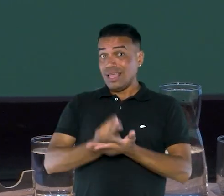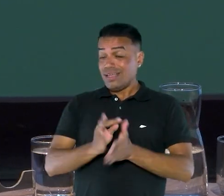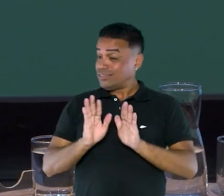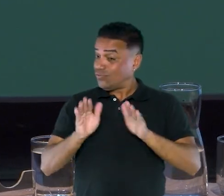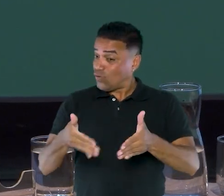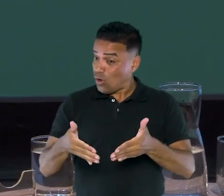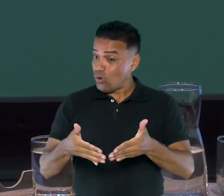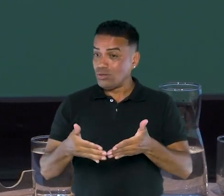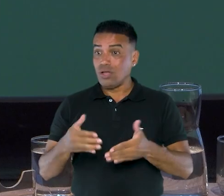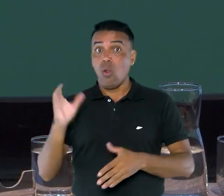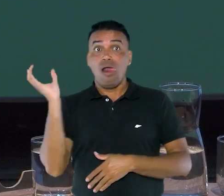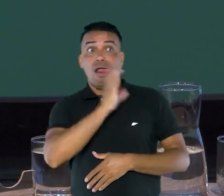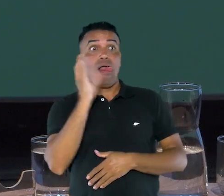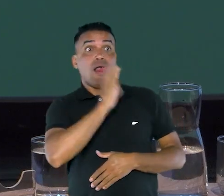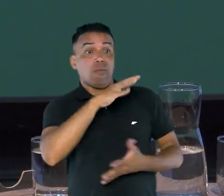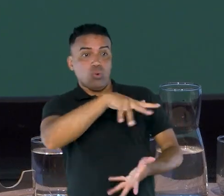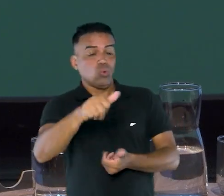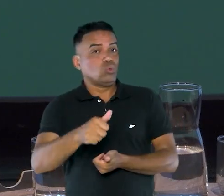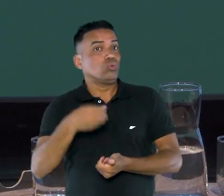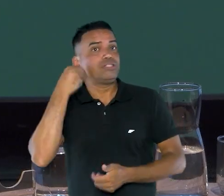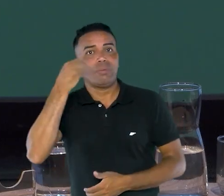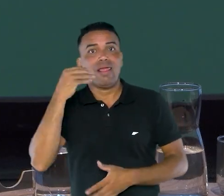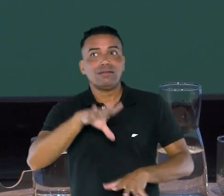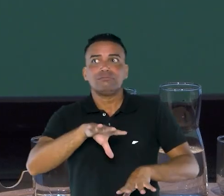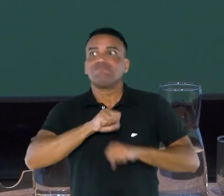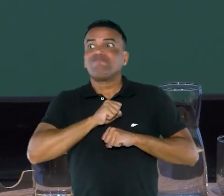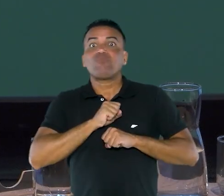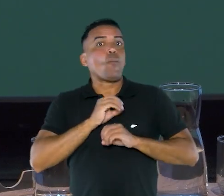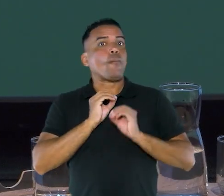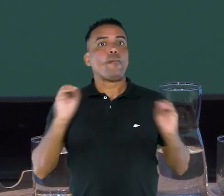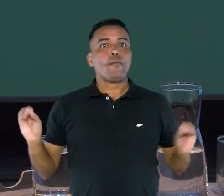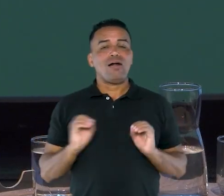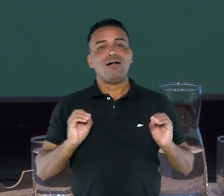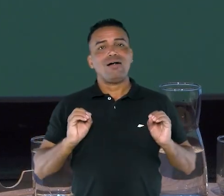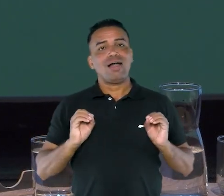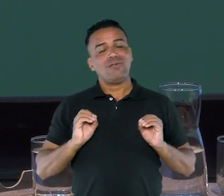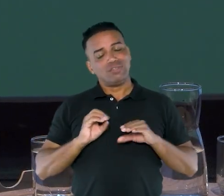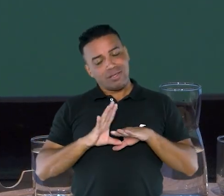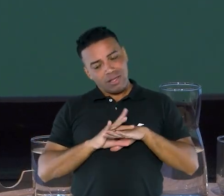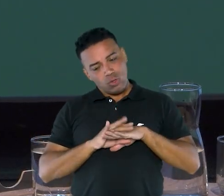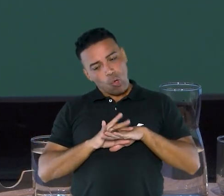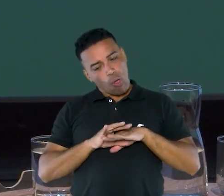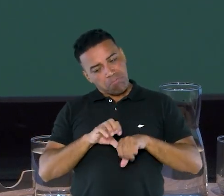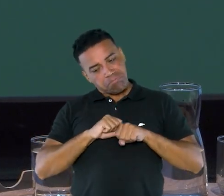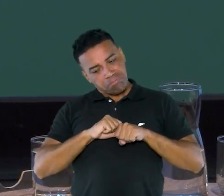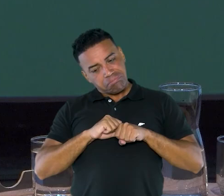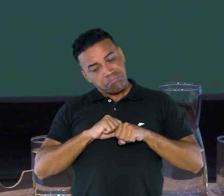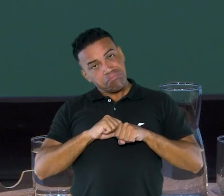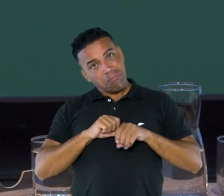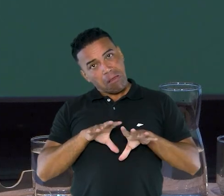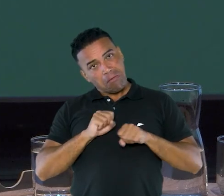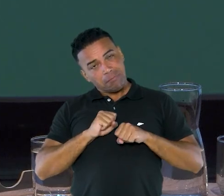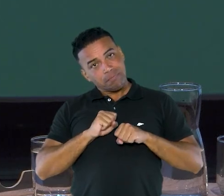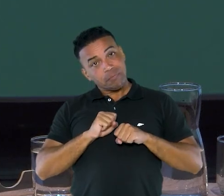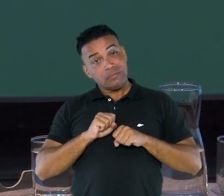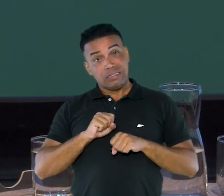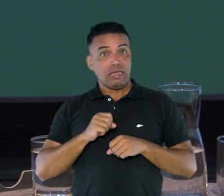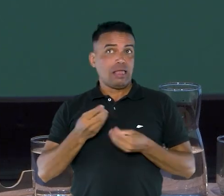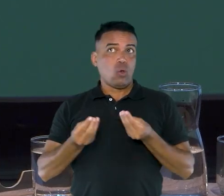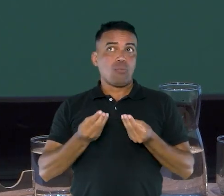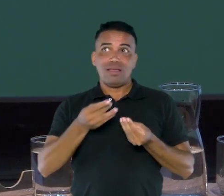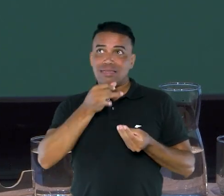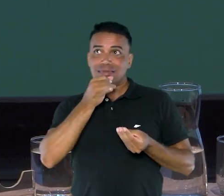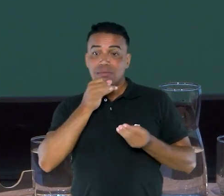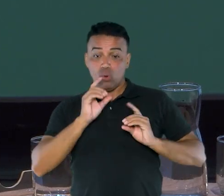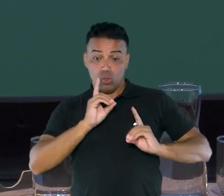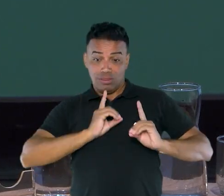nessa aceleração não te deixa elaborar a experiência. E aí você adoece. Basicamente, é como se a